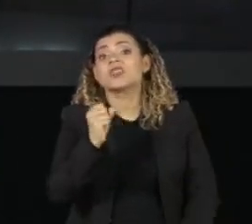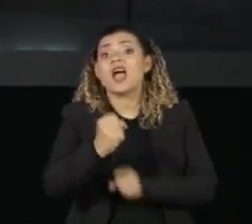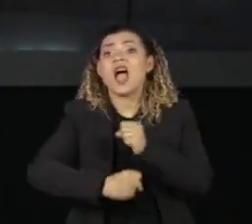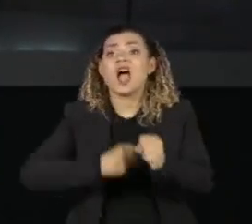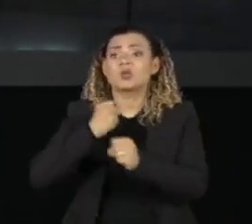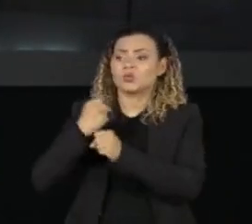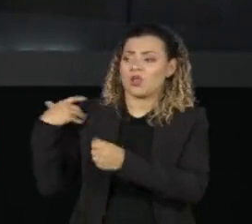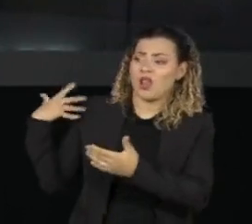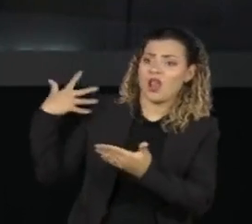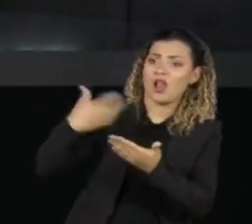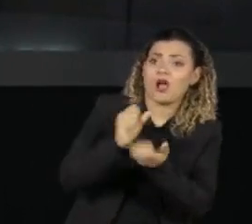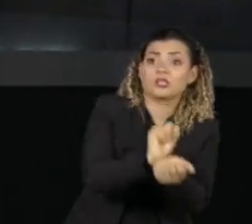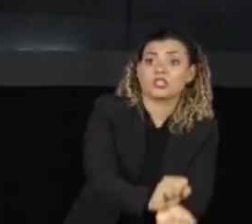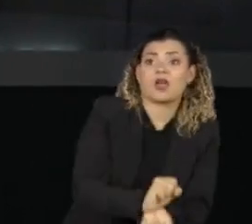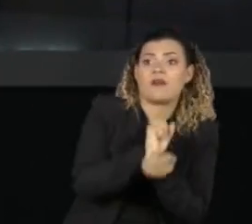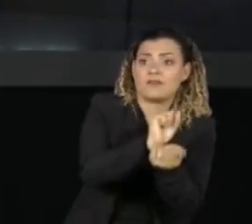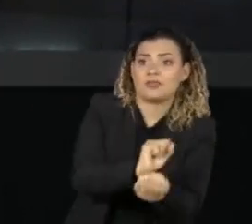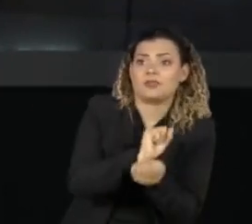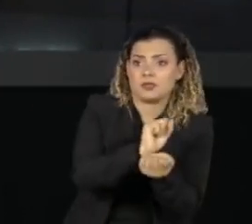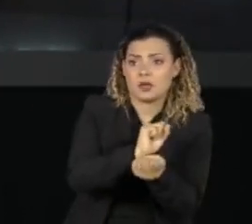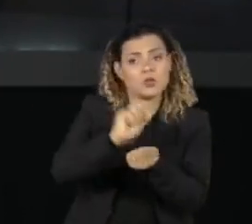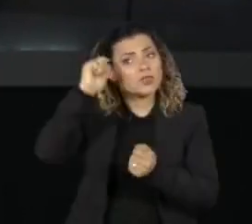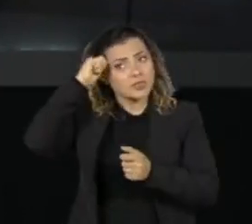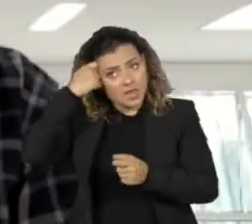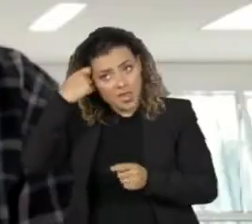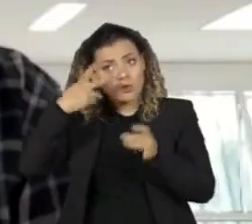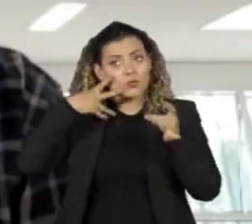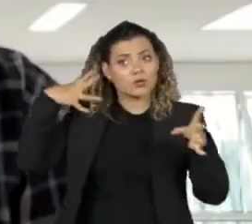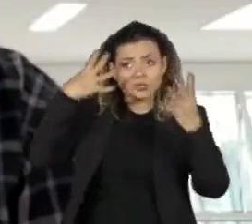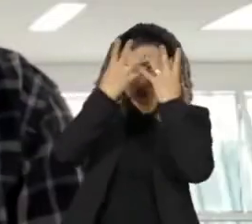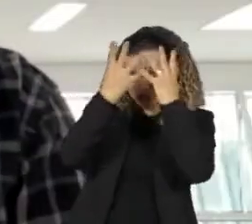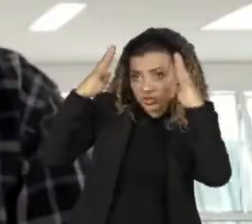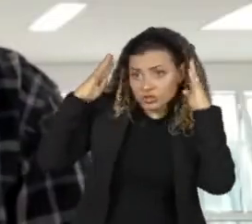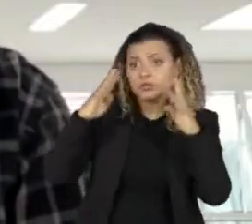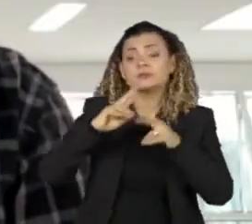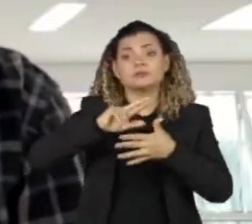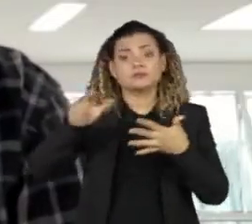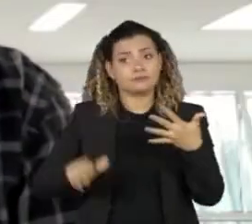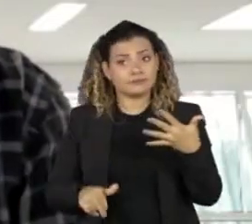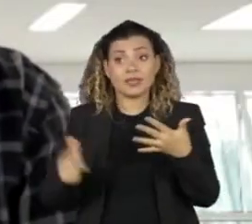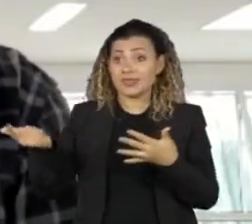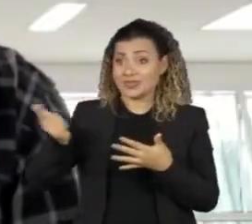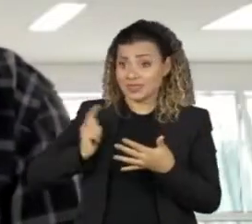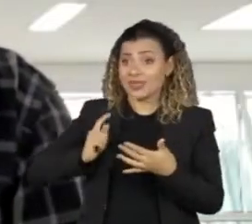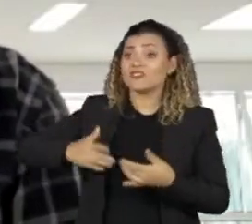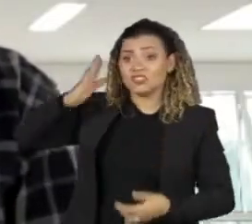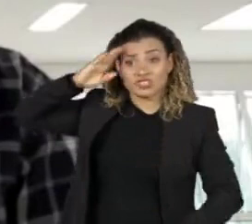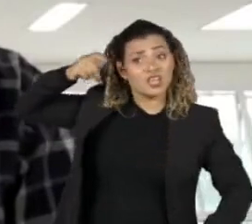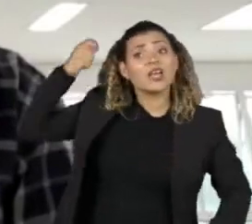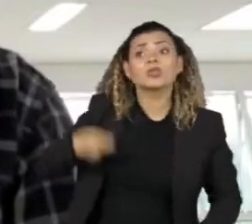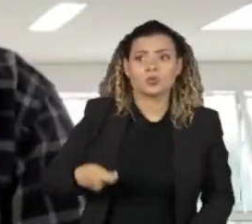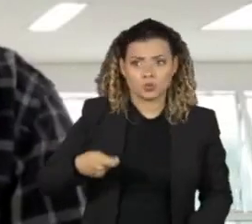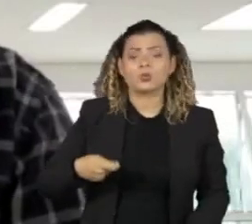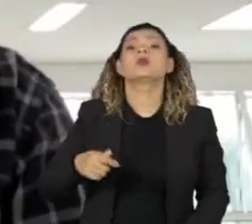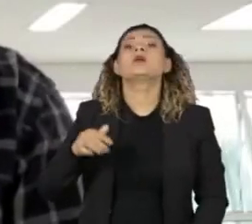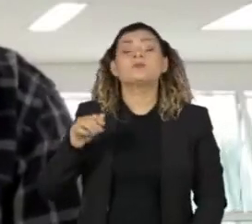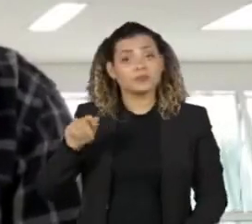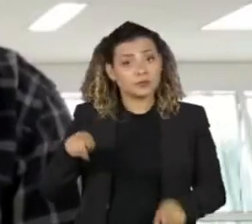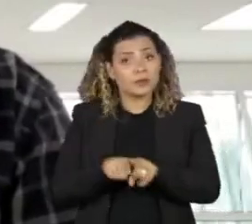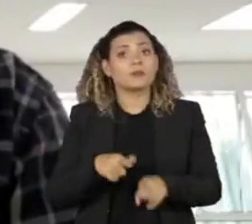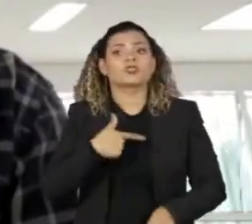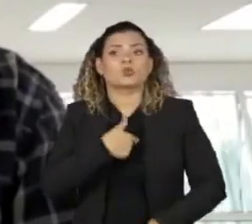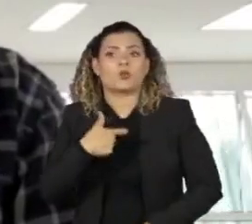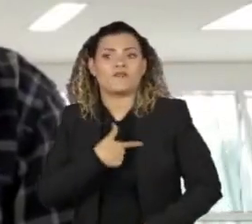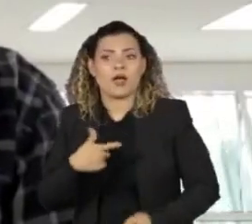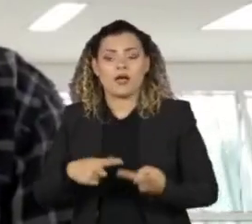escravidão, envolvendo negros, indígenas. É um país que passou por severas ditaduras, Getúlio Vargas, a ditadura